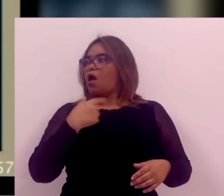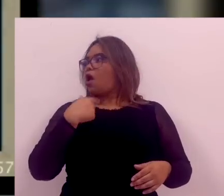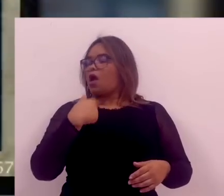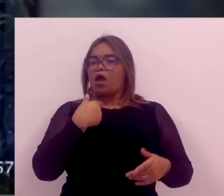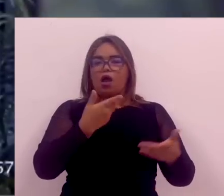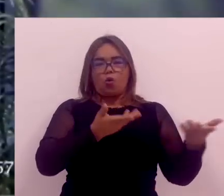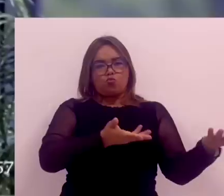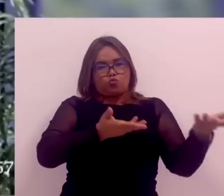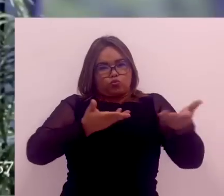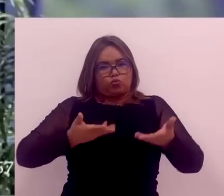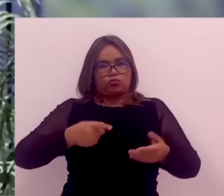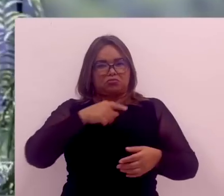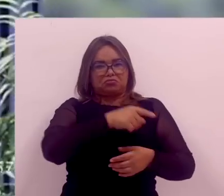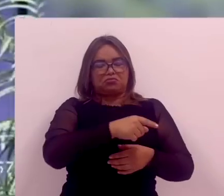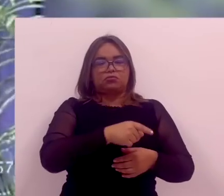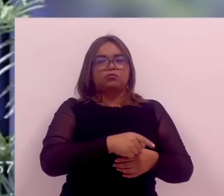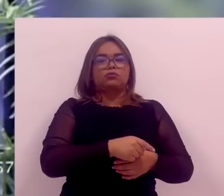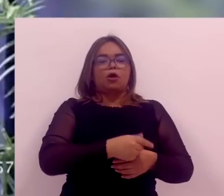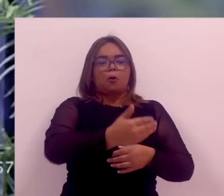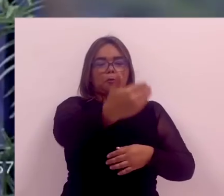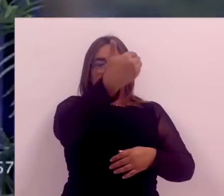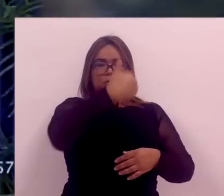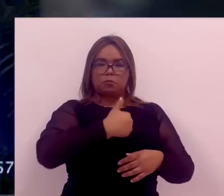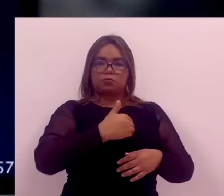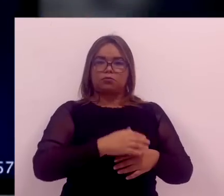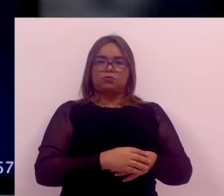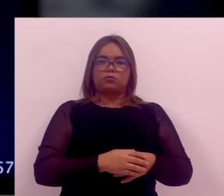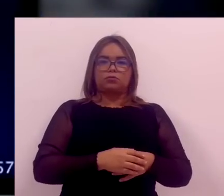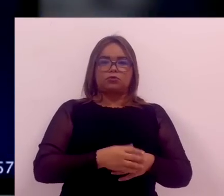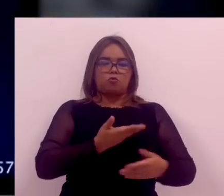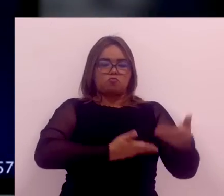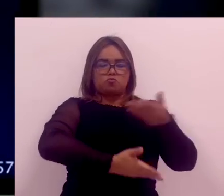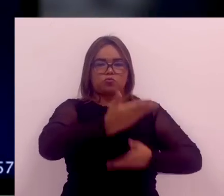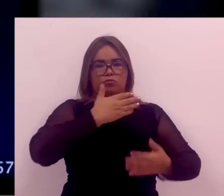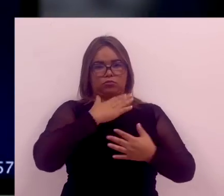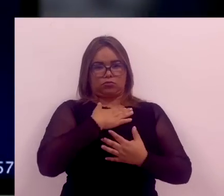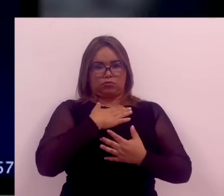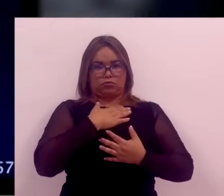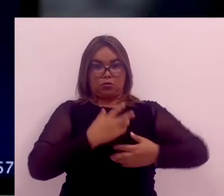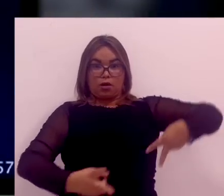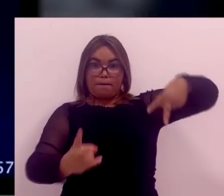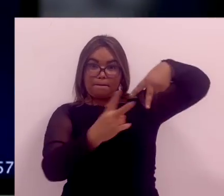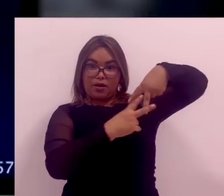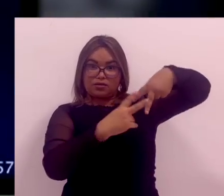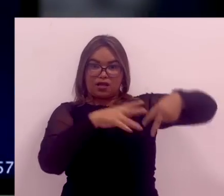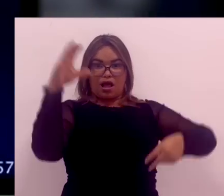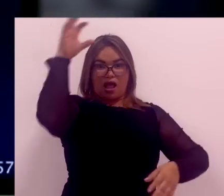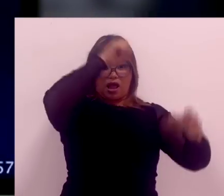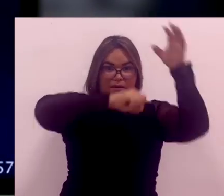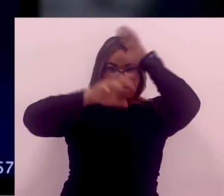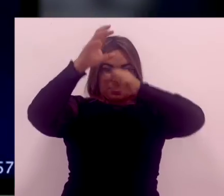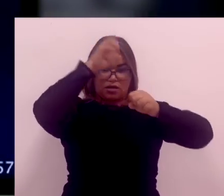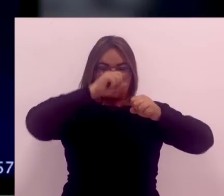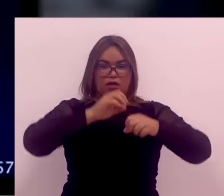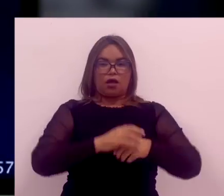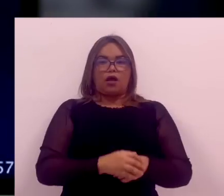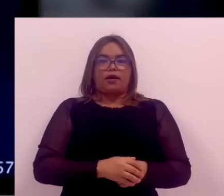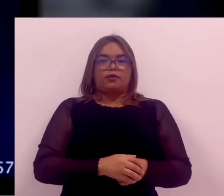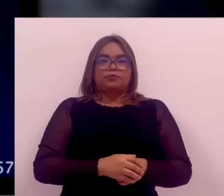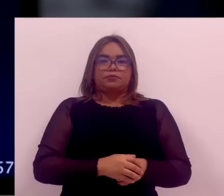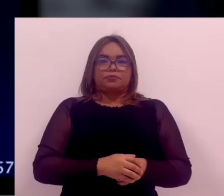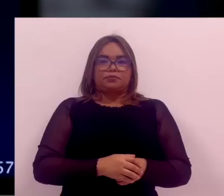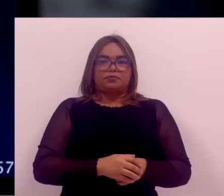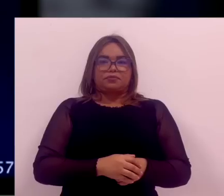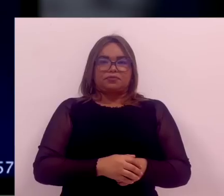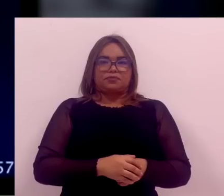conjuro a que saias da tua morada, em qualquer parte do mundo que estejas, e que tu venhas até aqui comungar comigo.